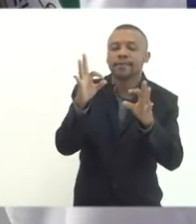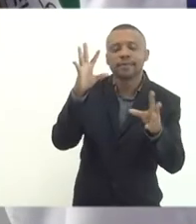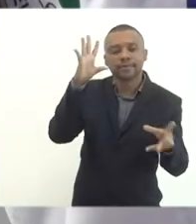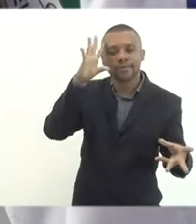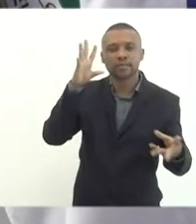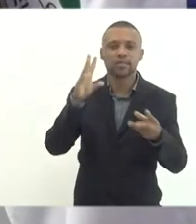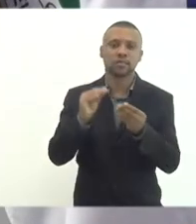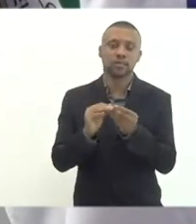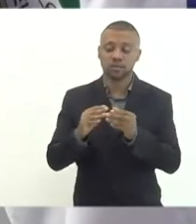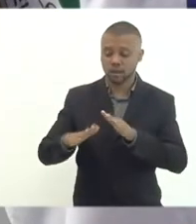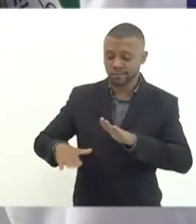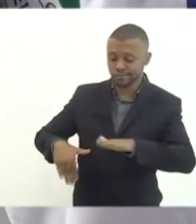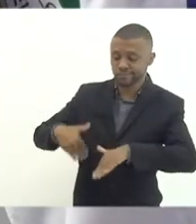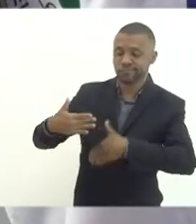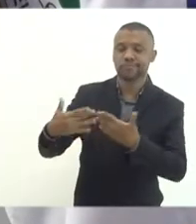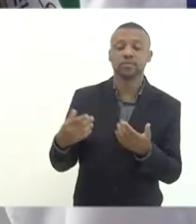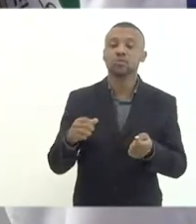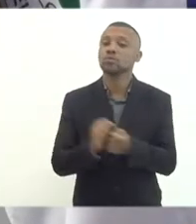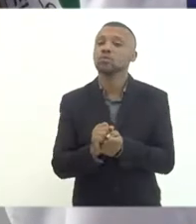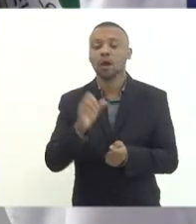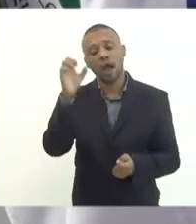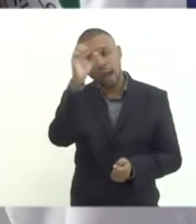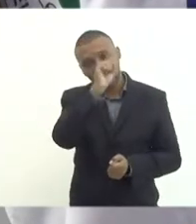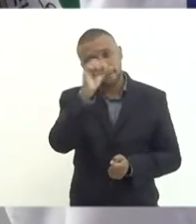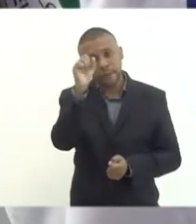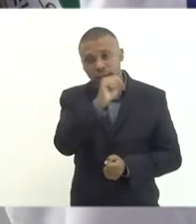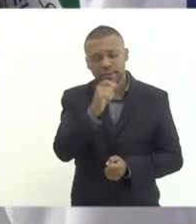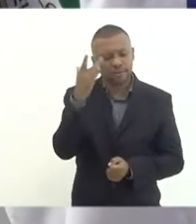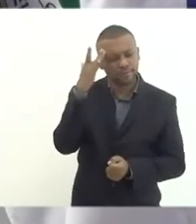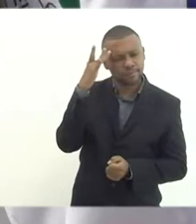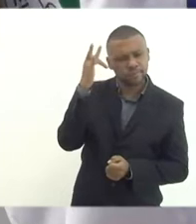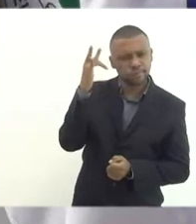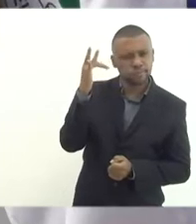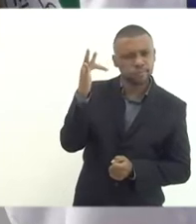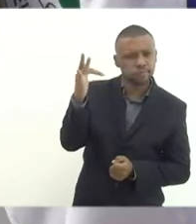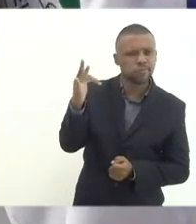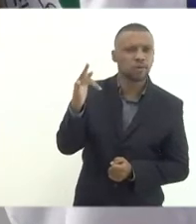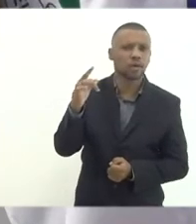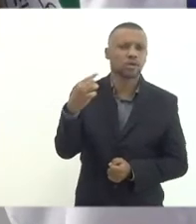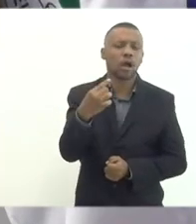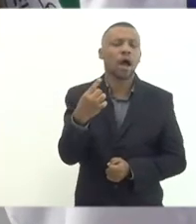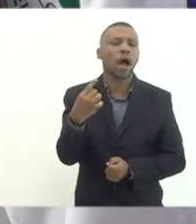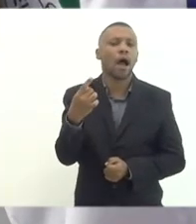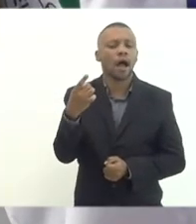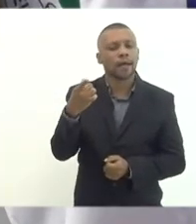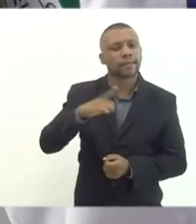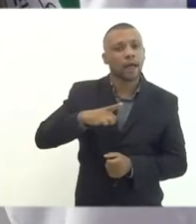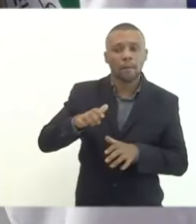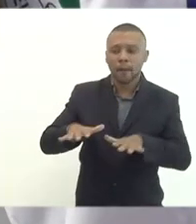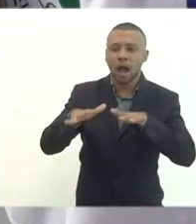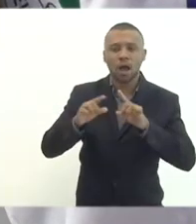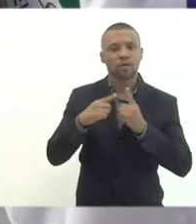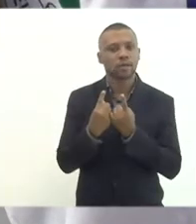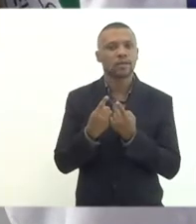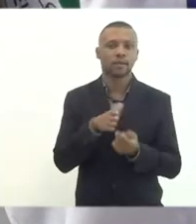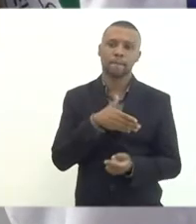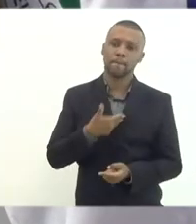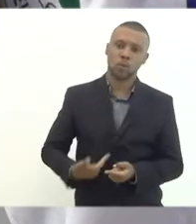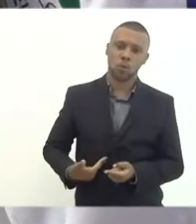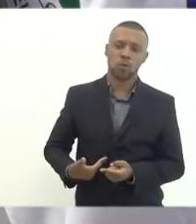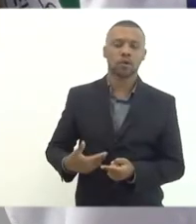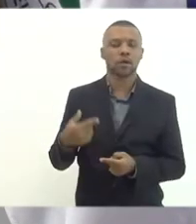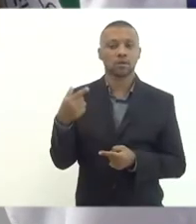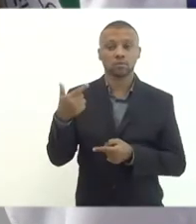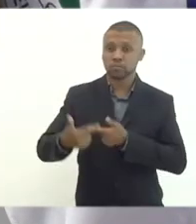a evolução ela vem no aprendizado então cada dia que passa quando nós realizamos uma audiência pública quando nós rezamos é